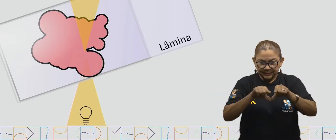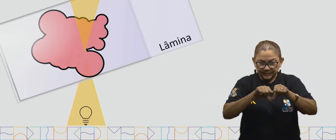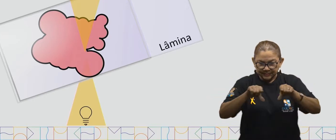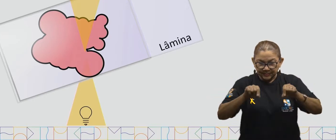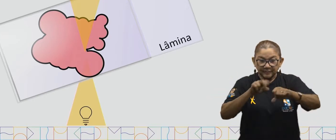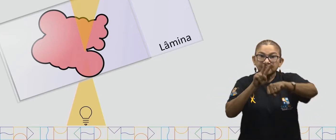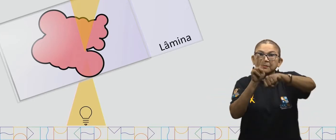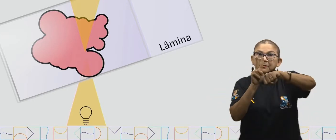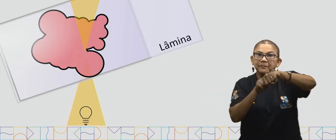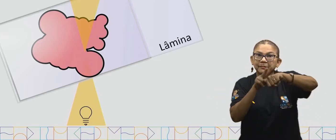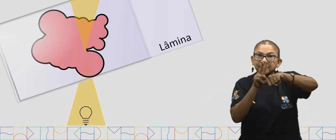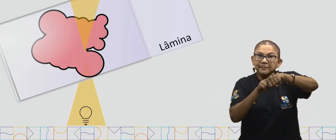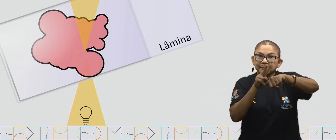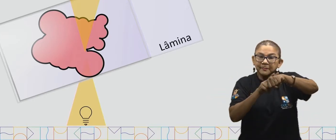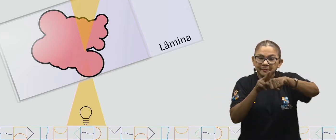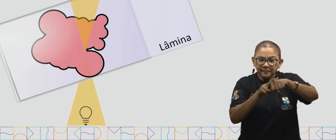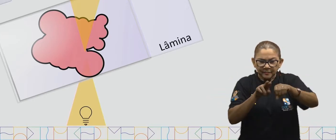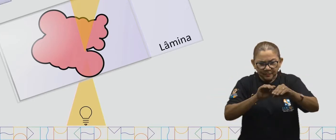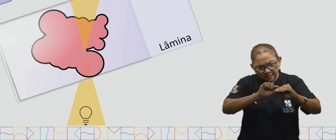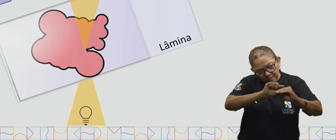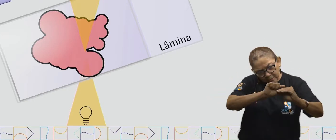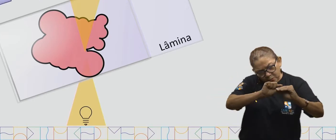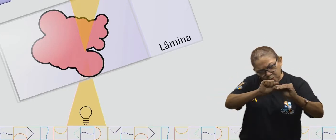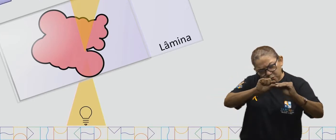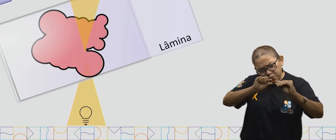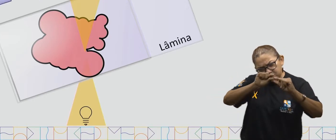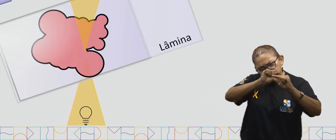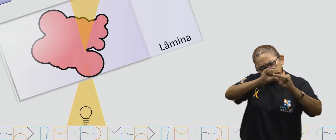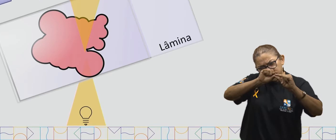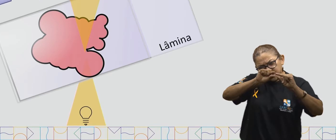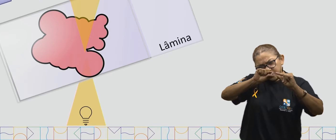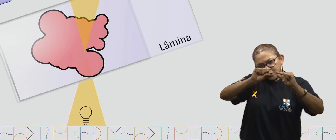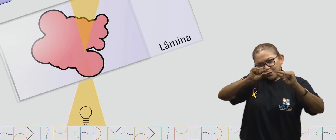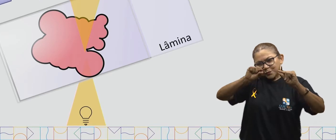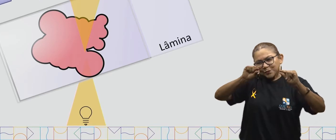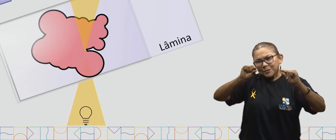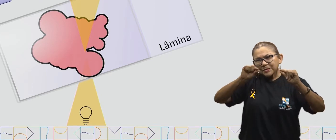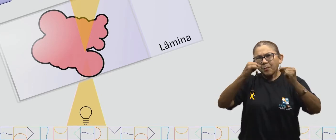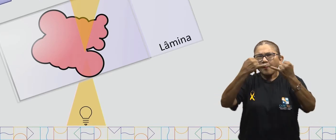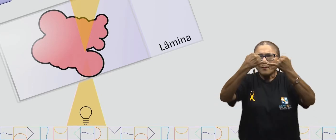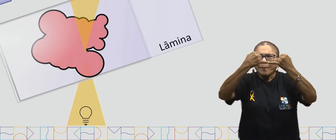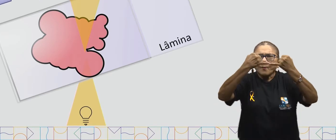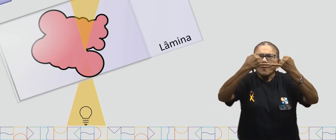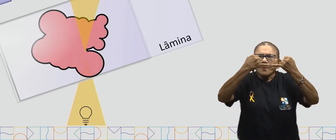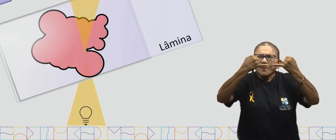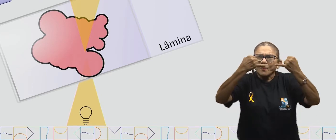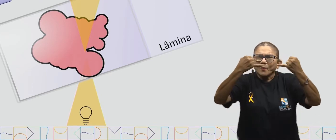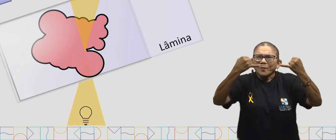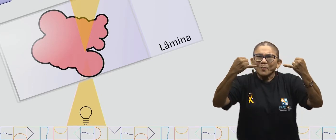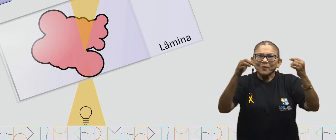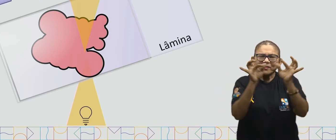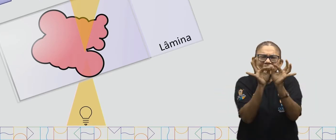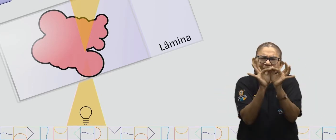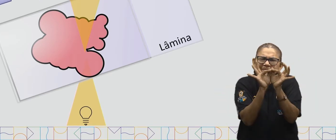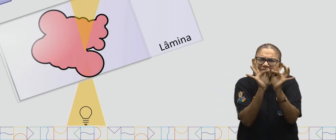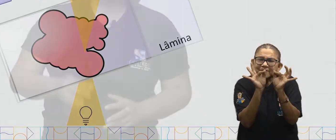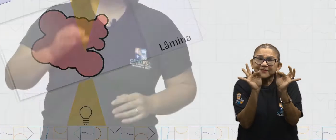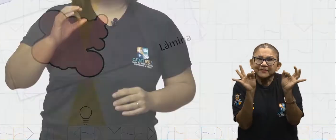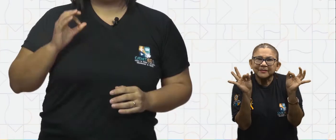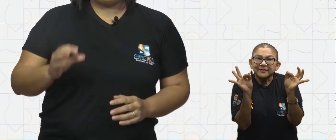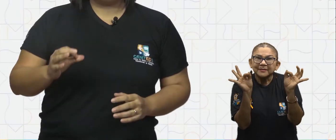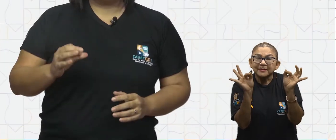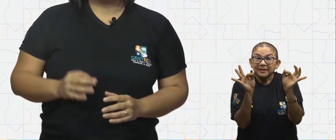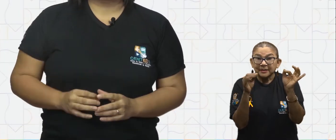uma lâmina de vidro e sobre ele uma lamínula. A lamínula é uma lâmina extremamente